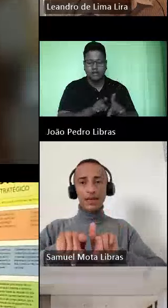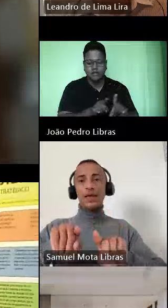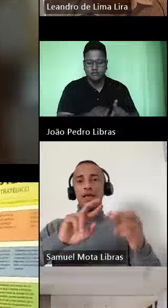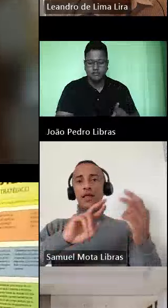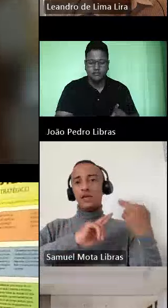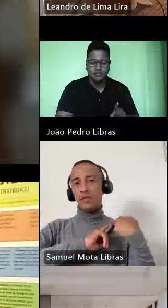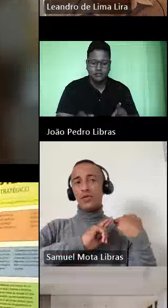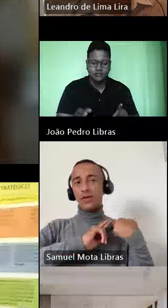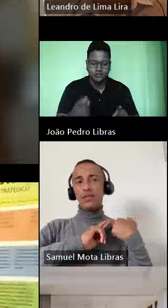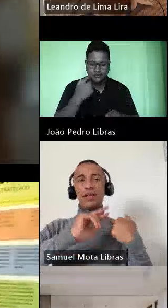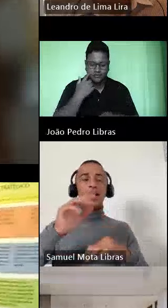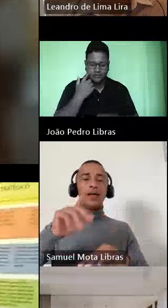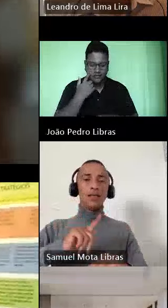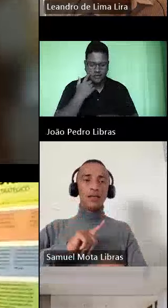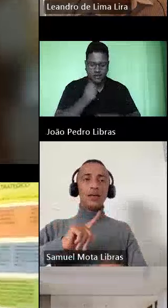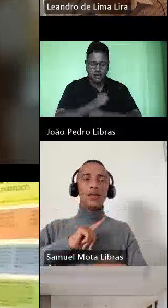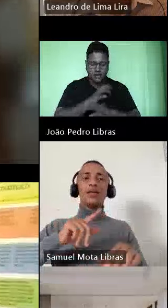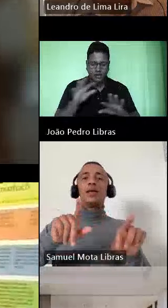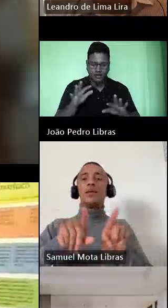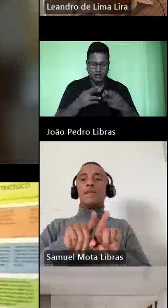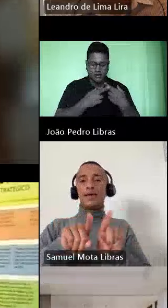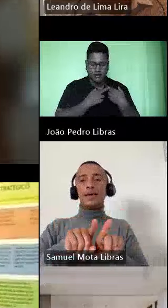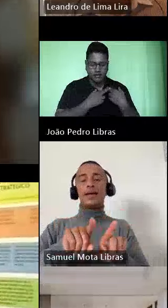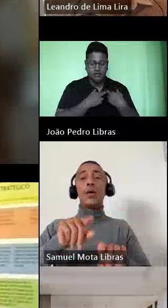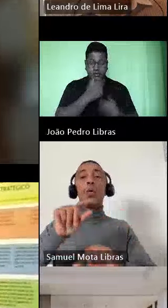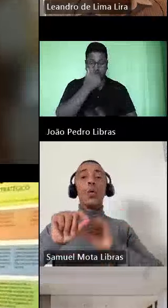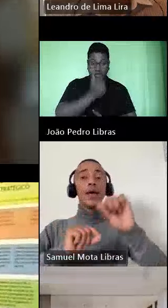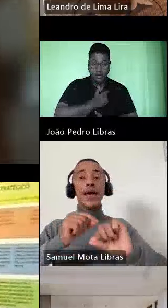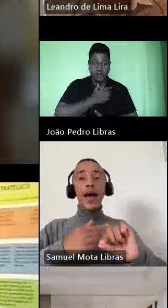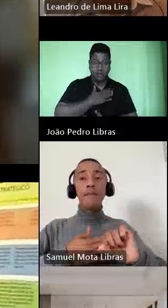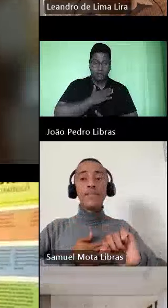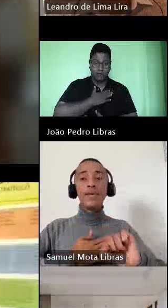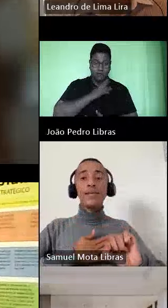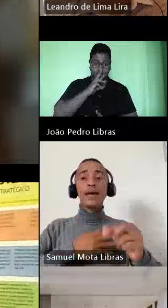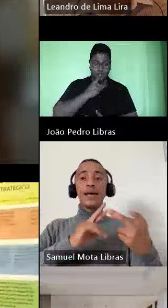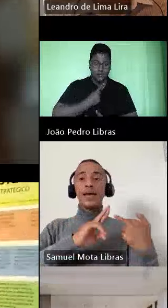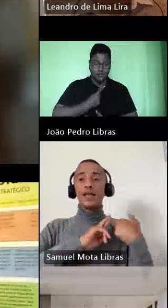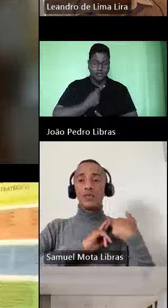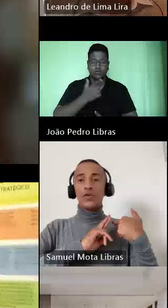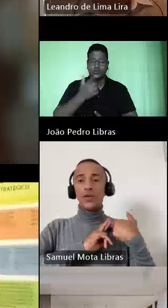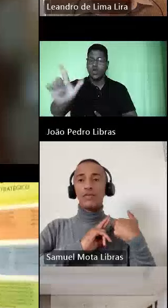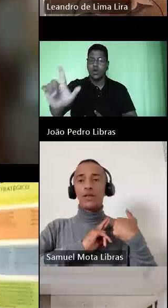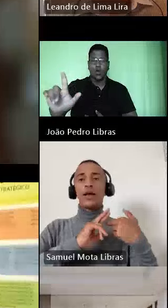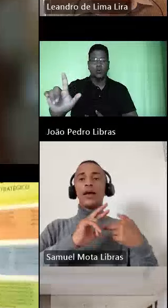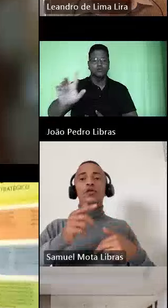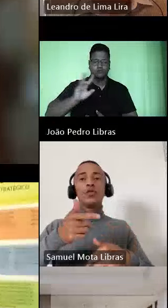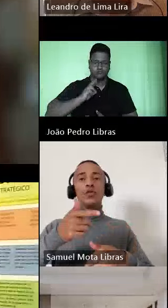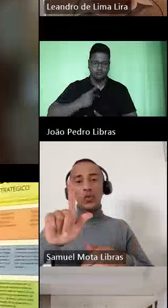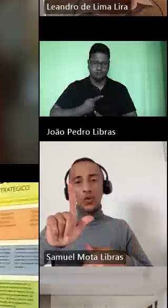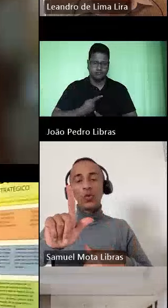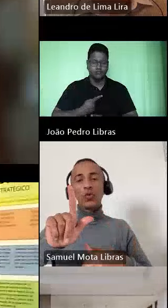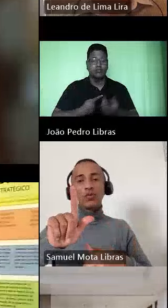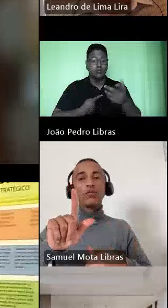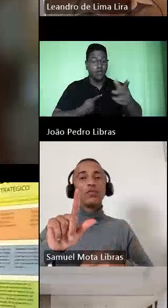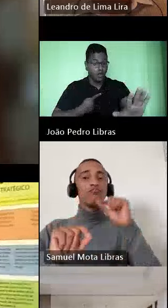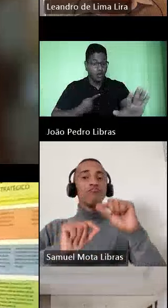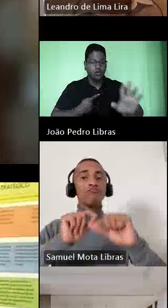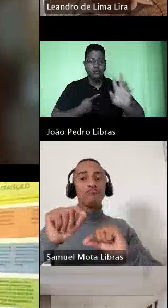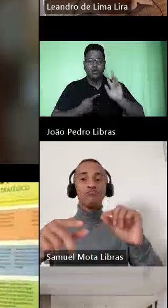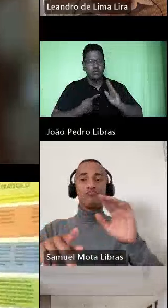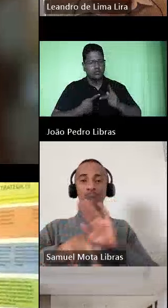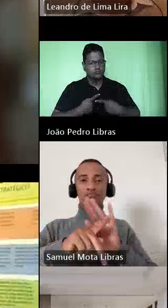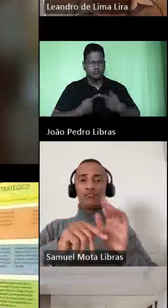de delimitar a responsabilidade O que é a minha responsabilidade O que é a responsabilidade do outro e o e o que é a iniciativa